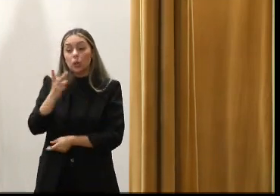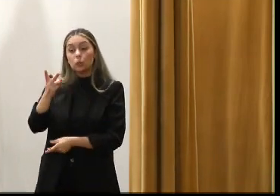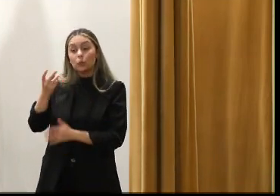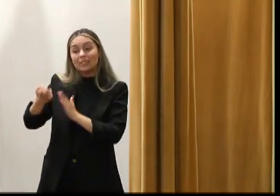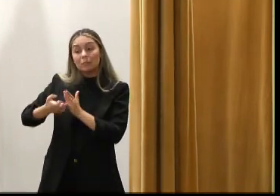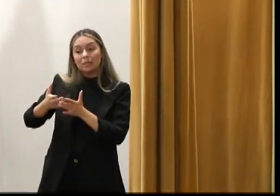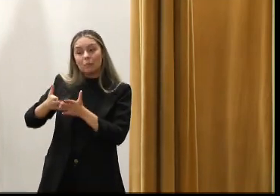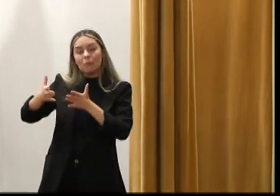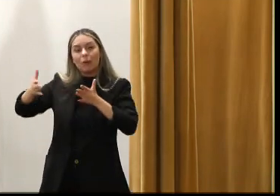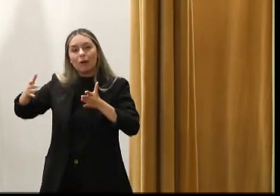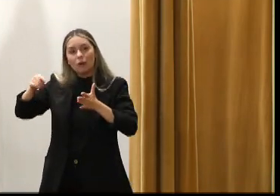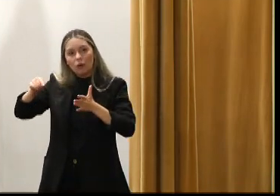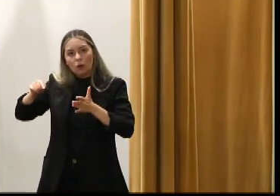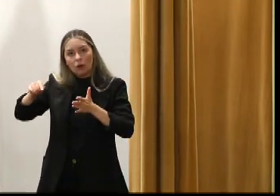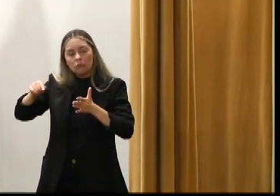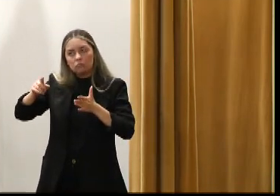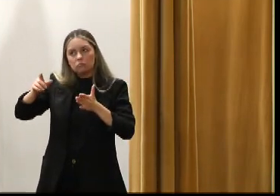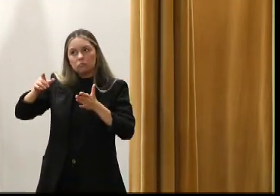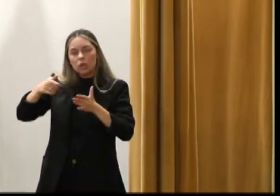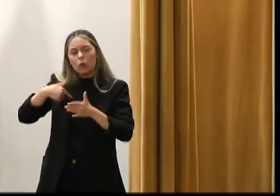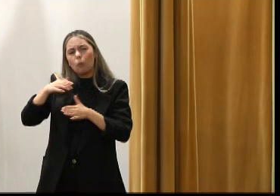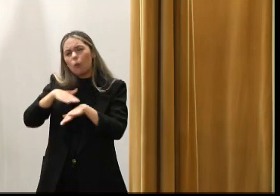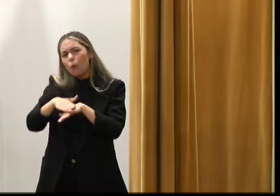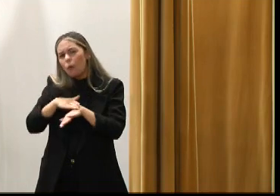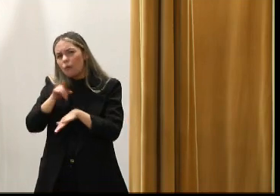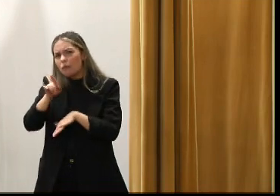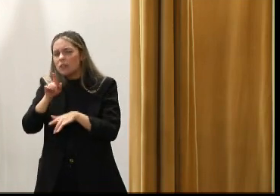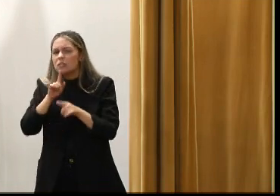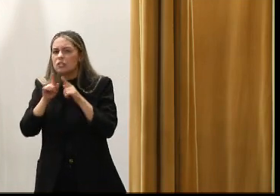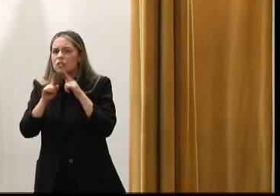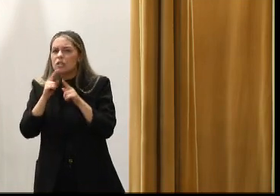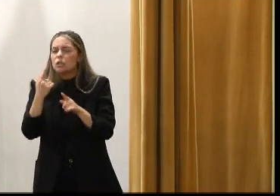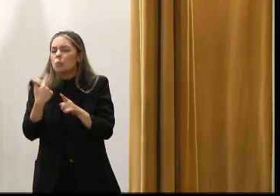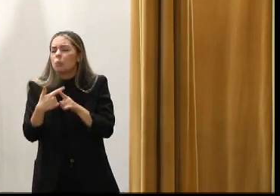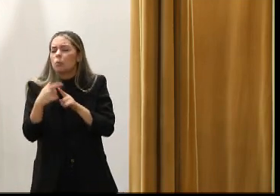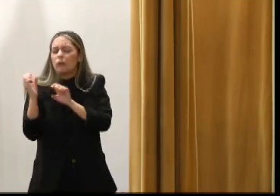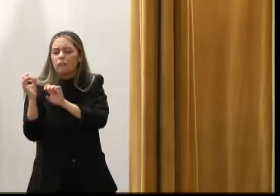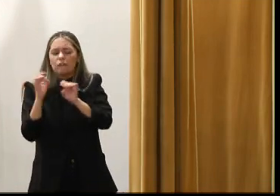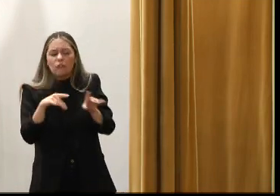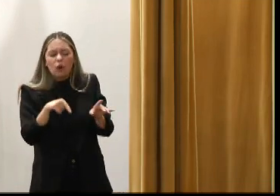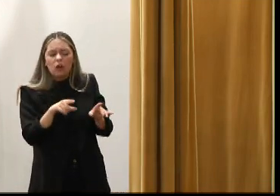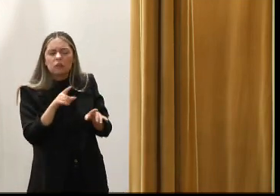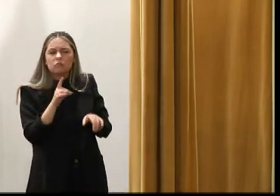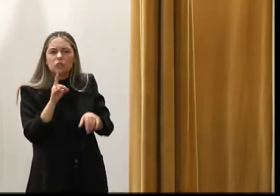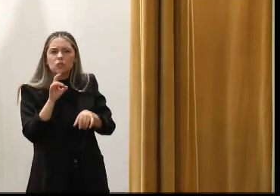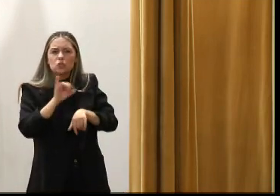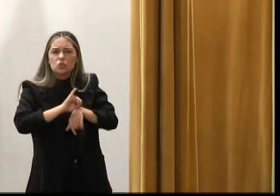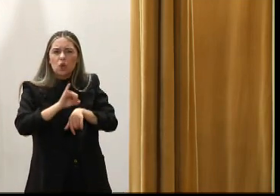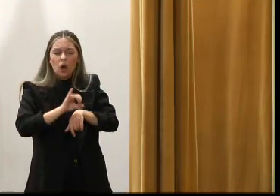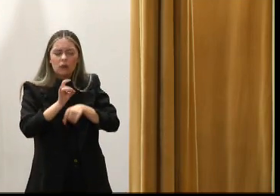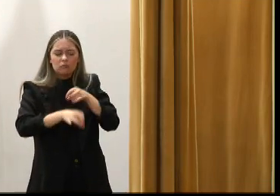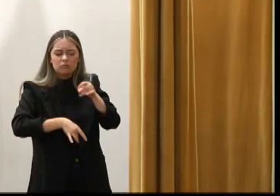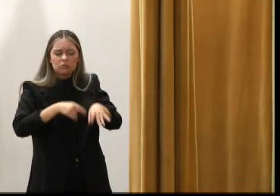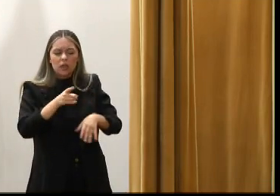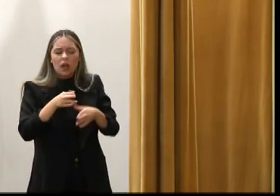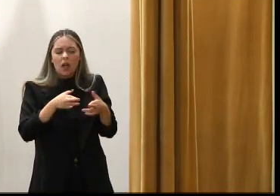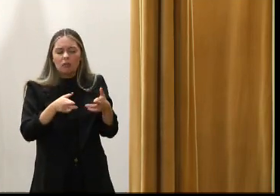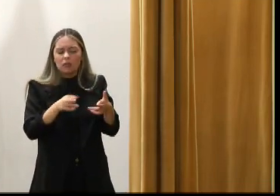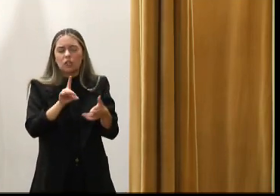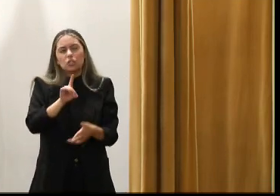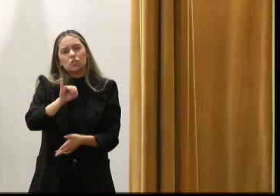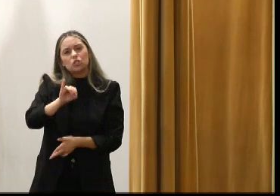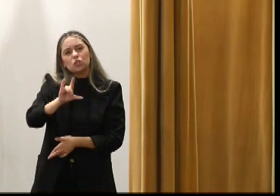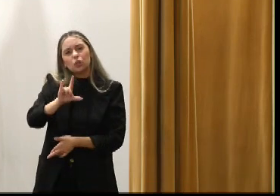grandes, e daí fui conversar com os gerentes. Por que eles estariam lançando seus resíduos sólidos dentro do Arroio Dilúvio?